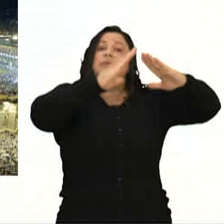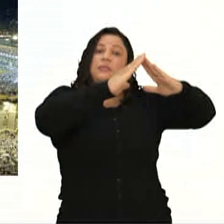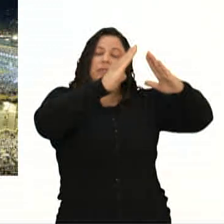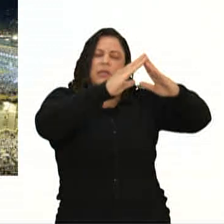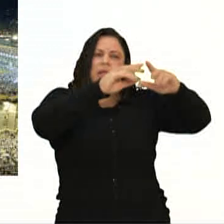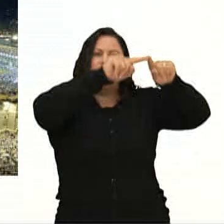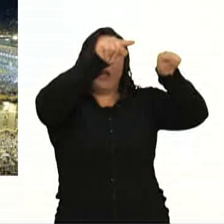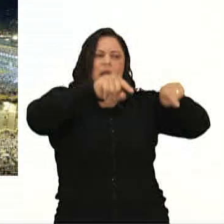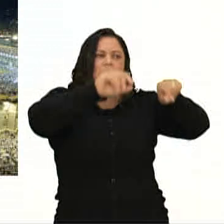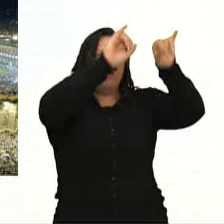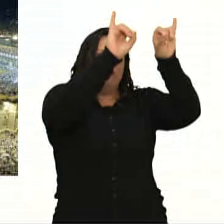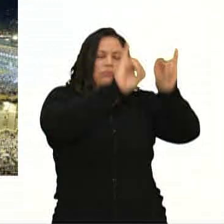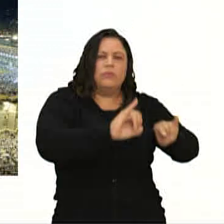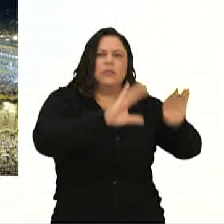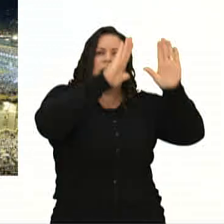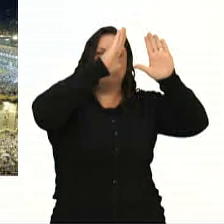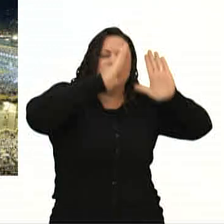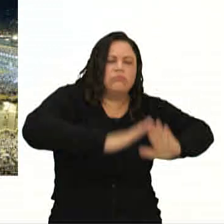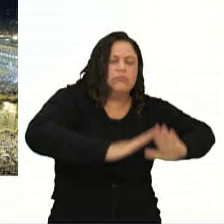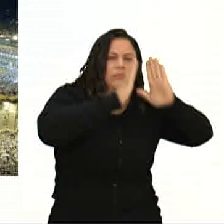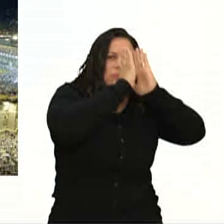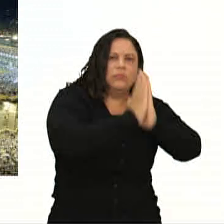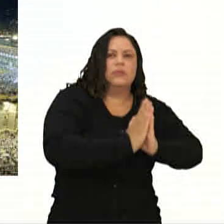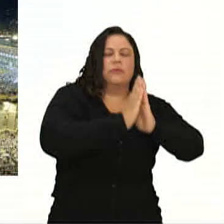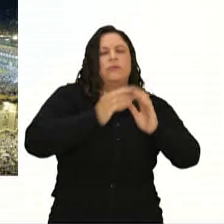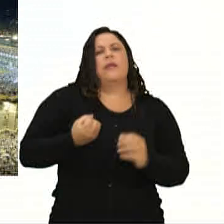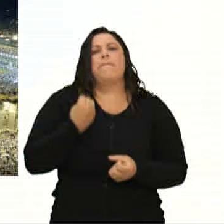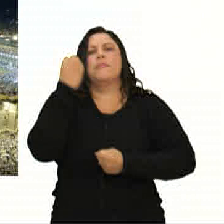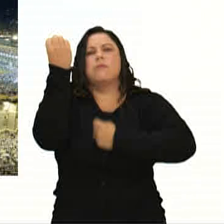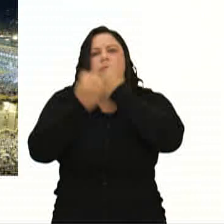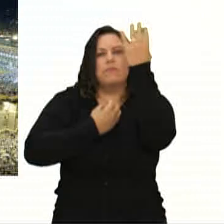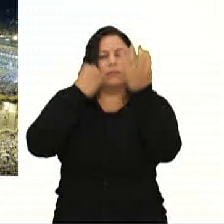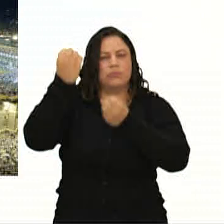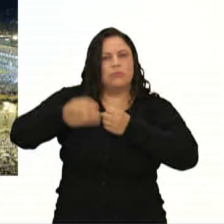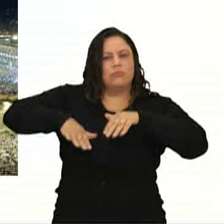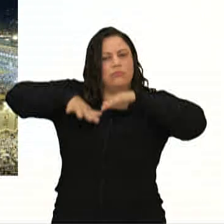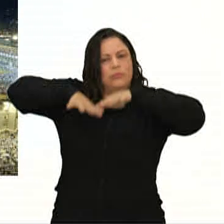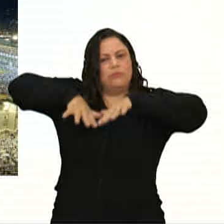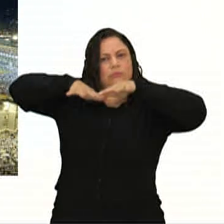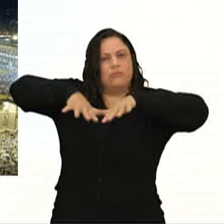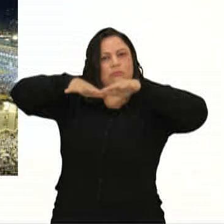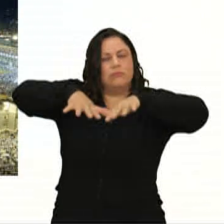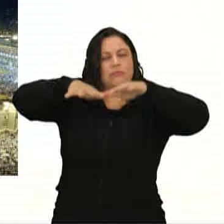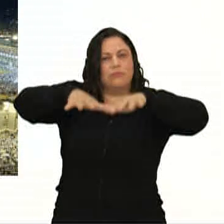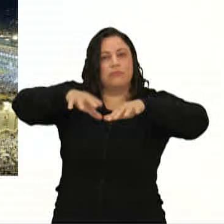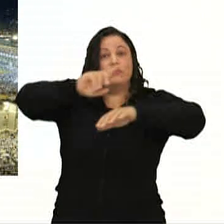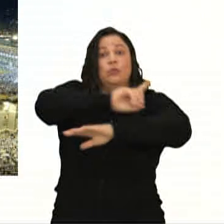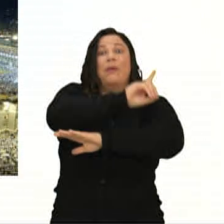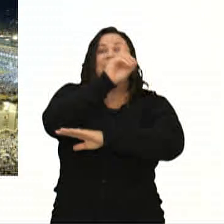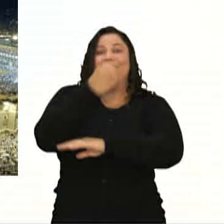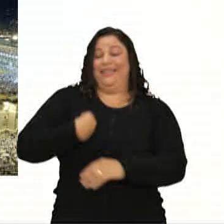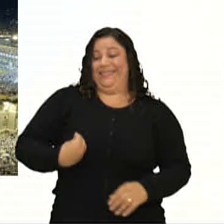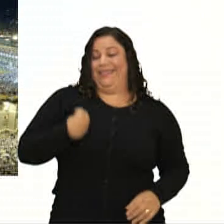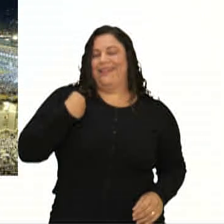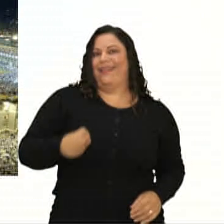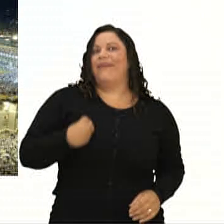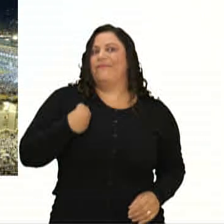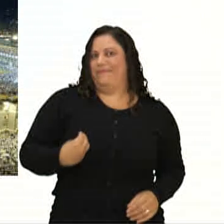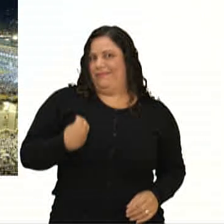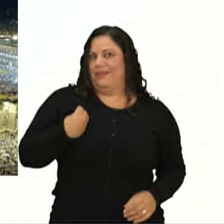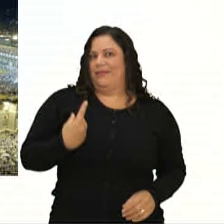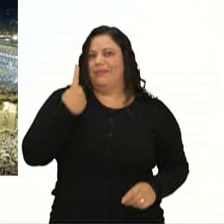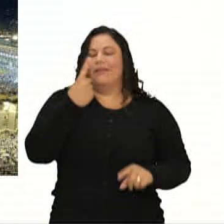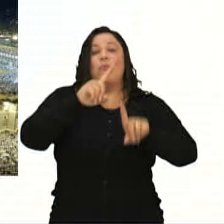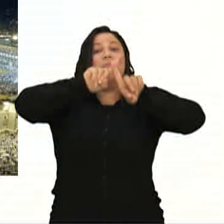dispõe de meios para realizar uma peregrinação. Peregrinação é uma viagem que ele tem que fazer uma vez na vida à cidade sagrada. Deve